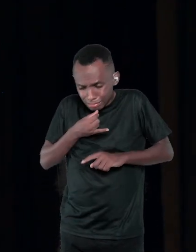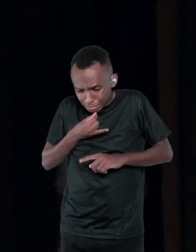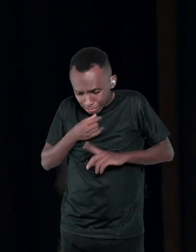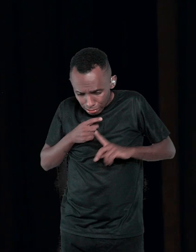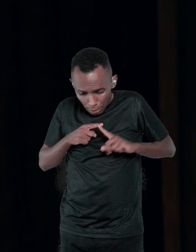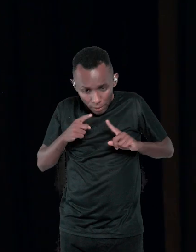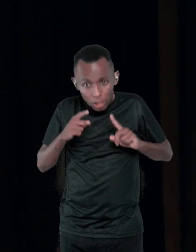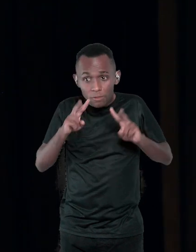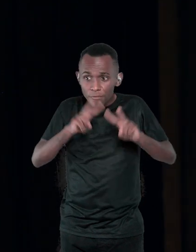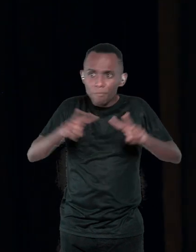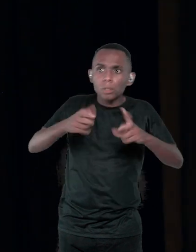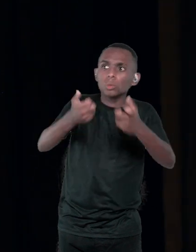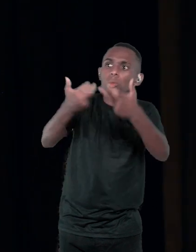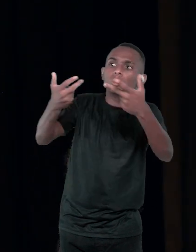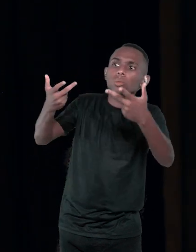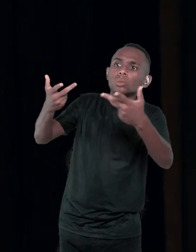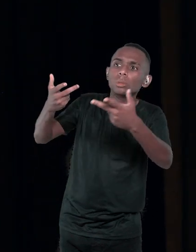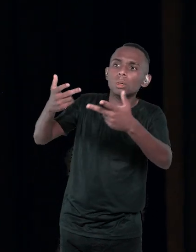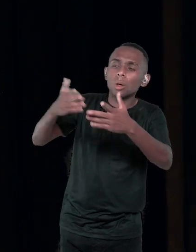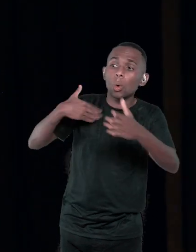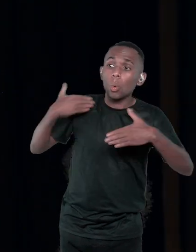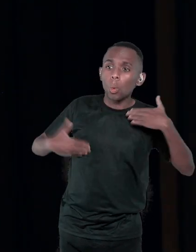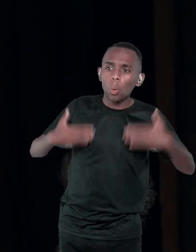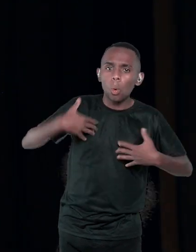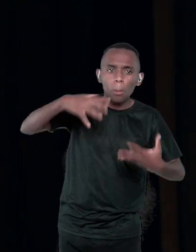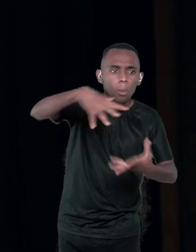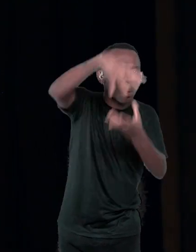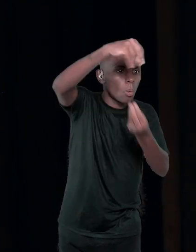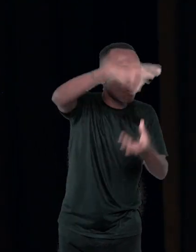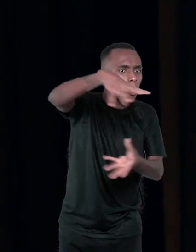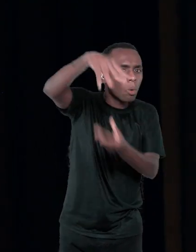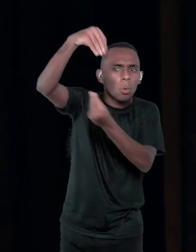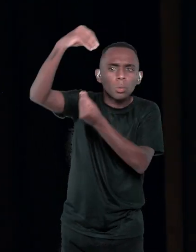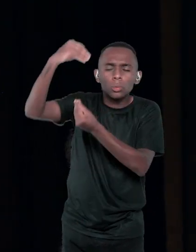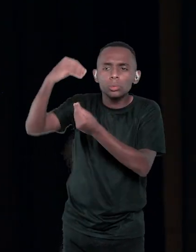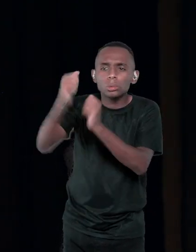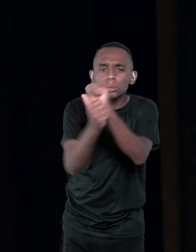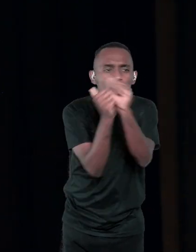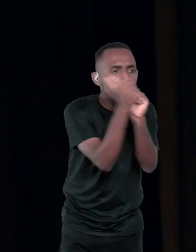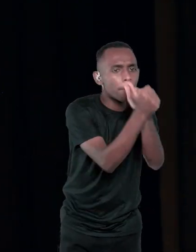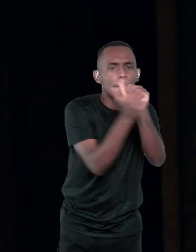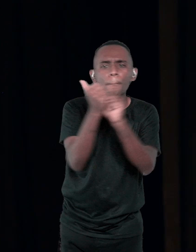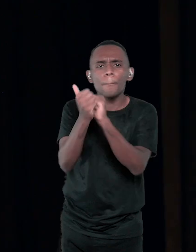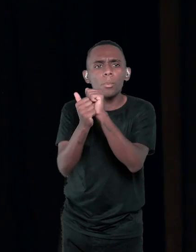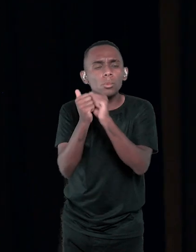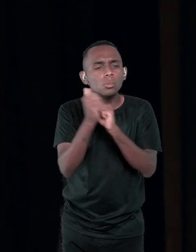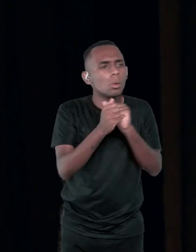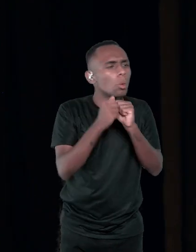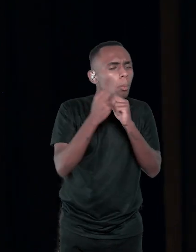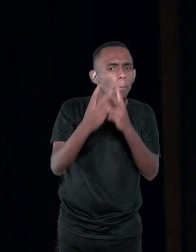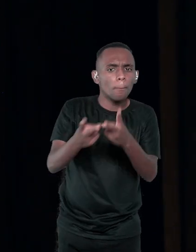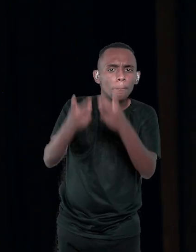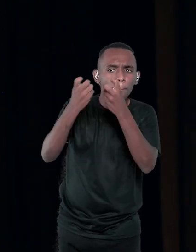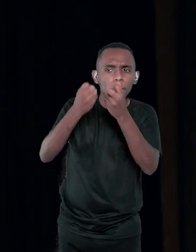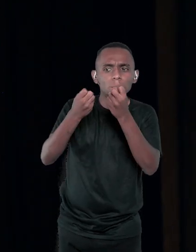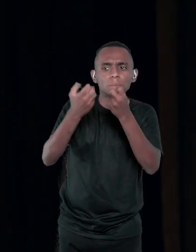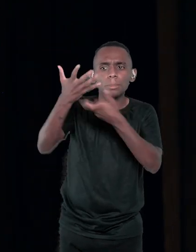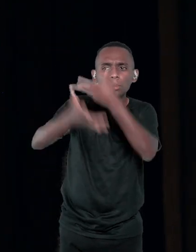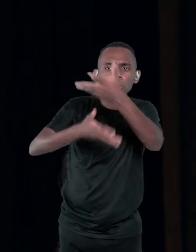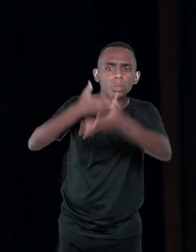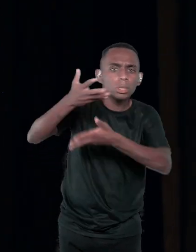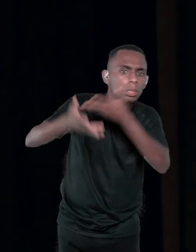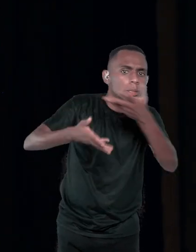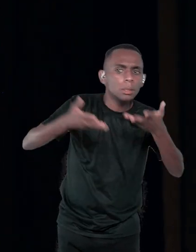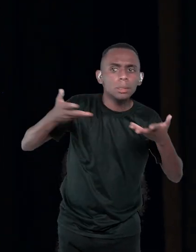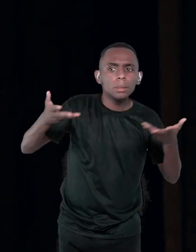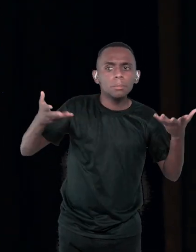também vejo outras coisas. Vejo corpos, vejo almas, vejo os beijos que se beijam, ouço mãos que conversam e